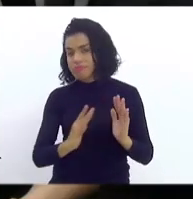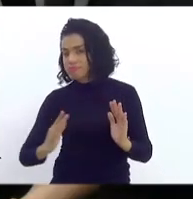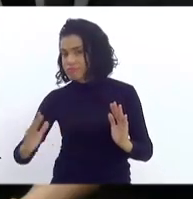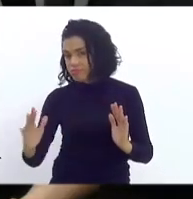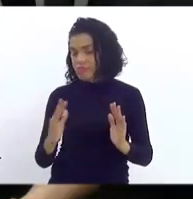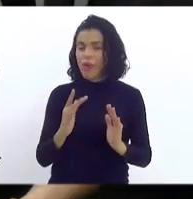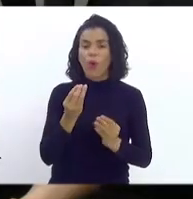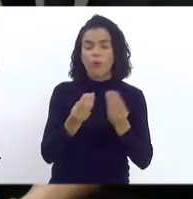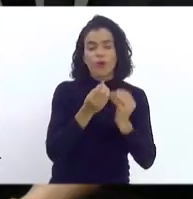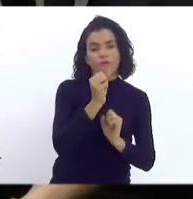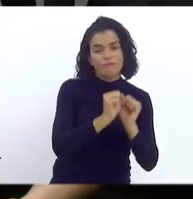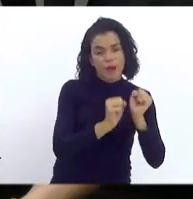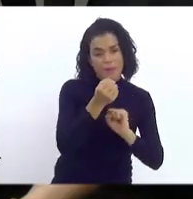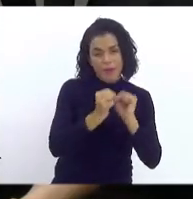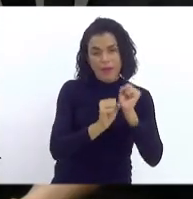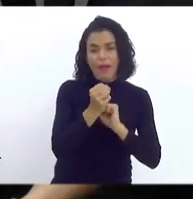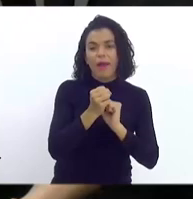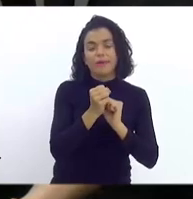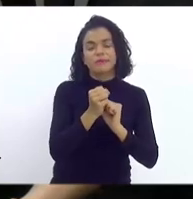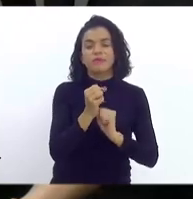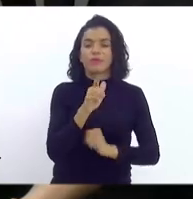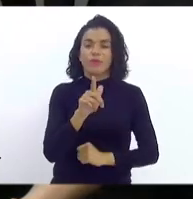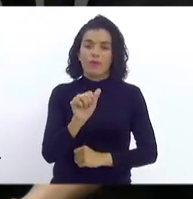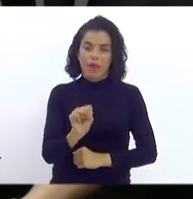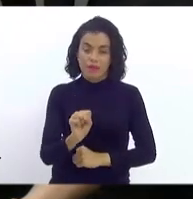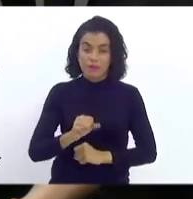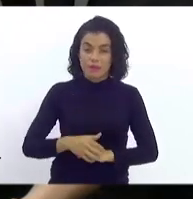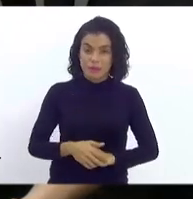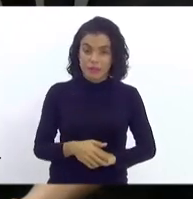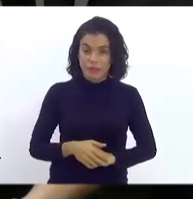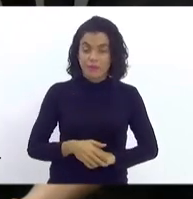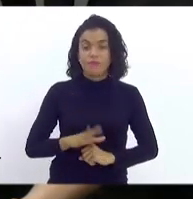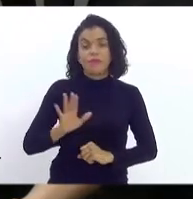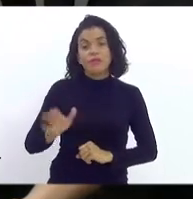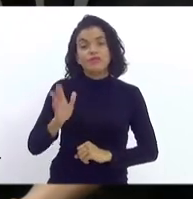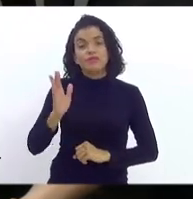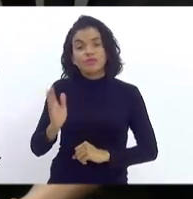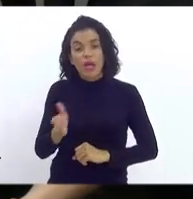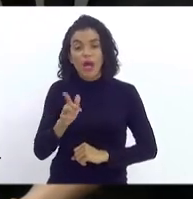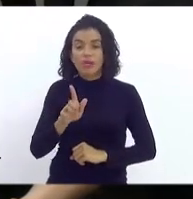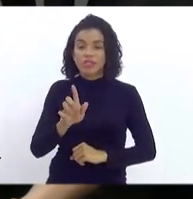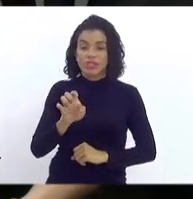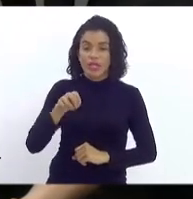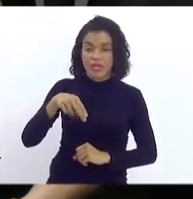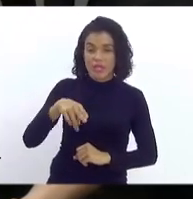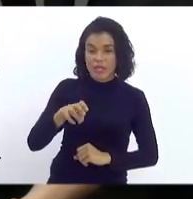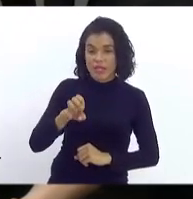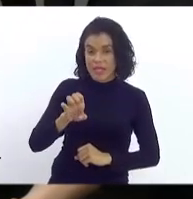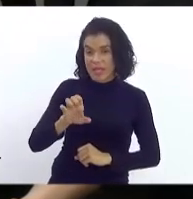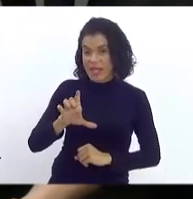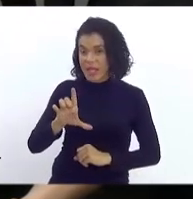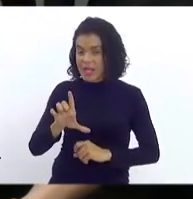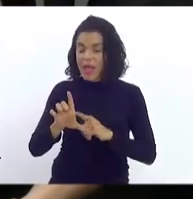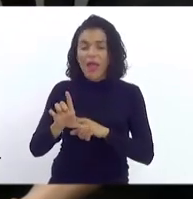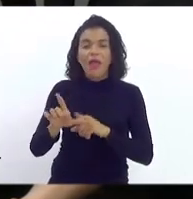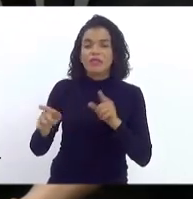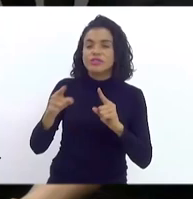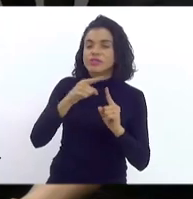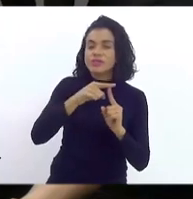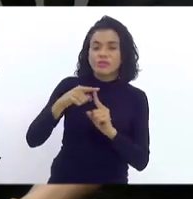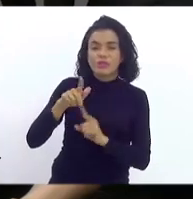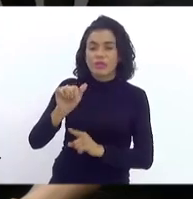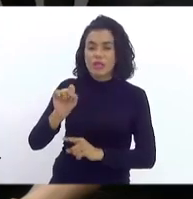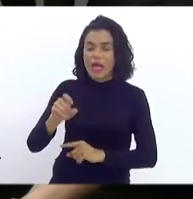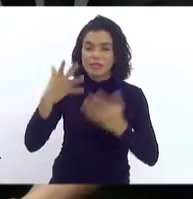de fabricação, vamos dizer, e produção do gás. Depois, caso seja um GNL, existe... GNL é um gás